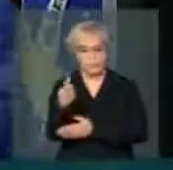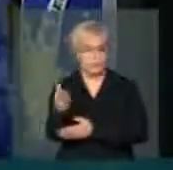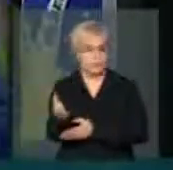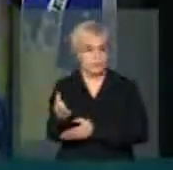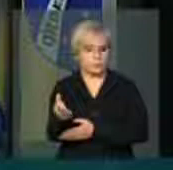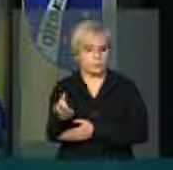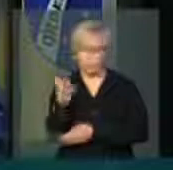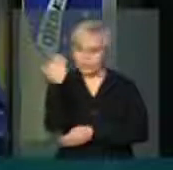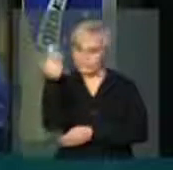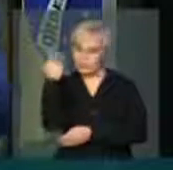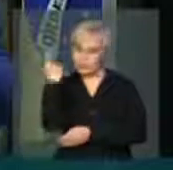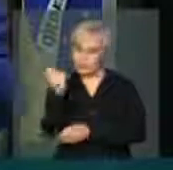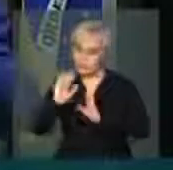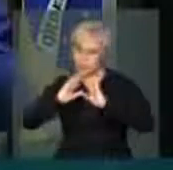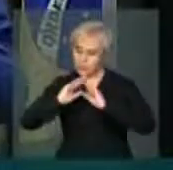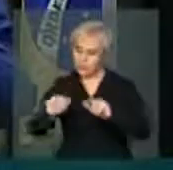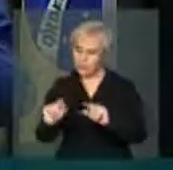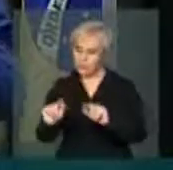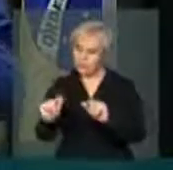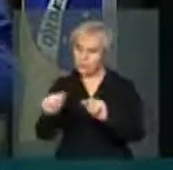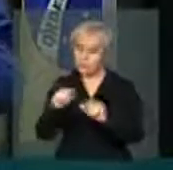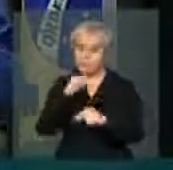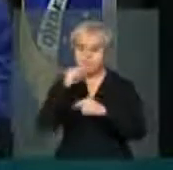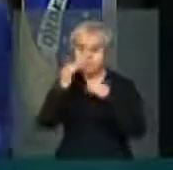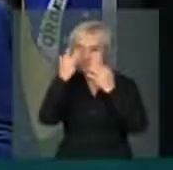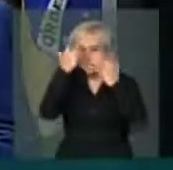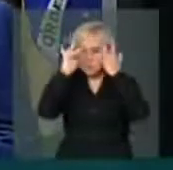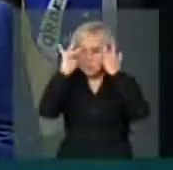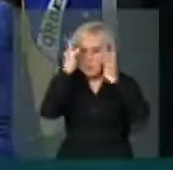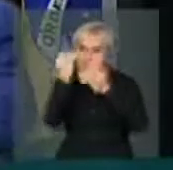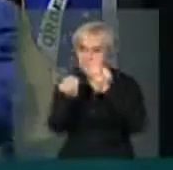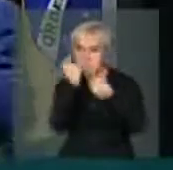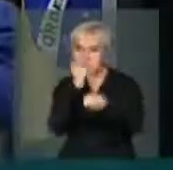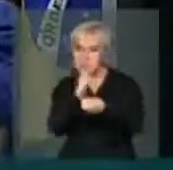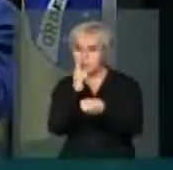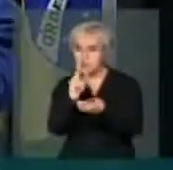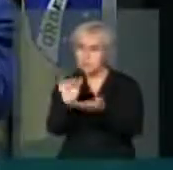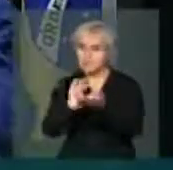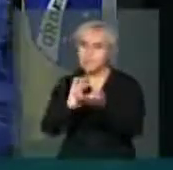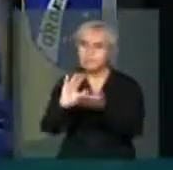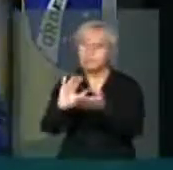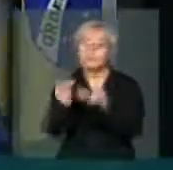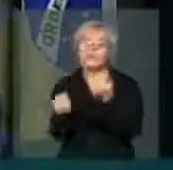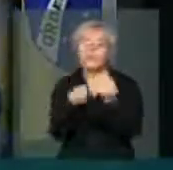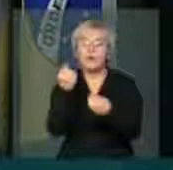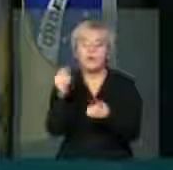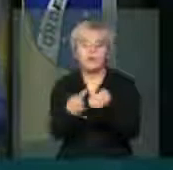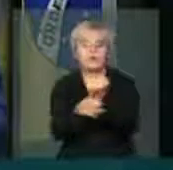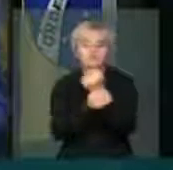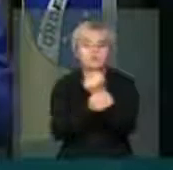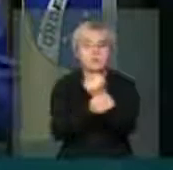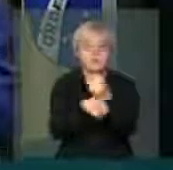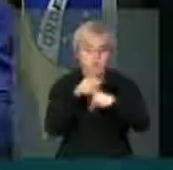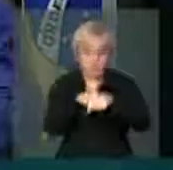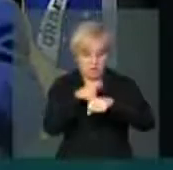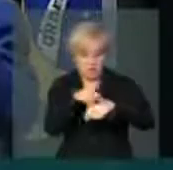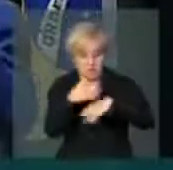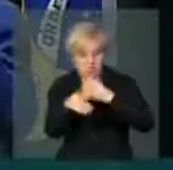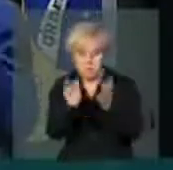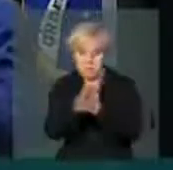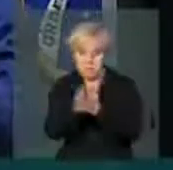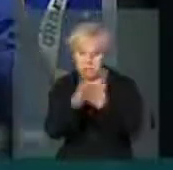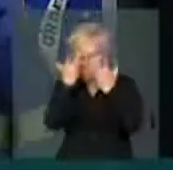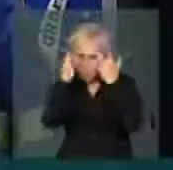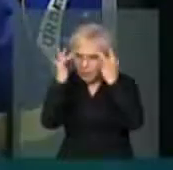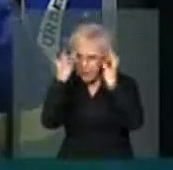um empréstimo que ninguém tem conhecimento como foi feito, quais são as garantias, os prazos, porque tudo